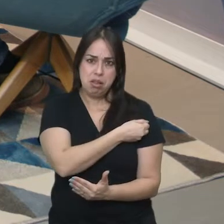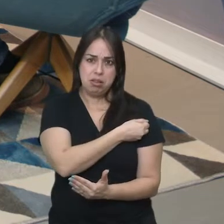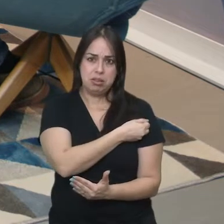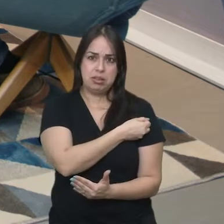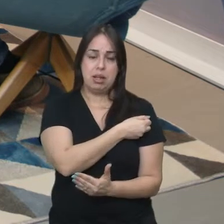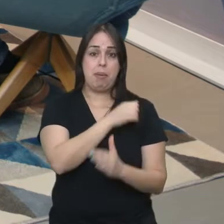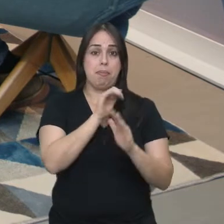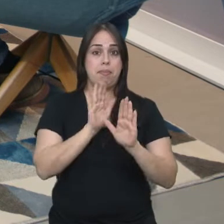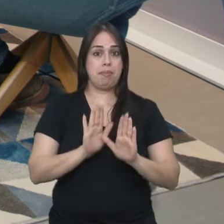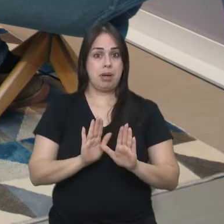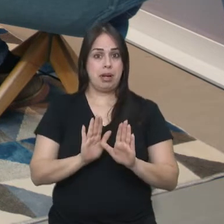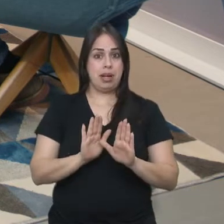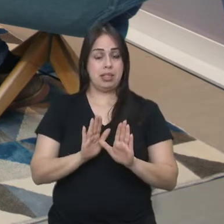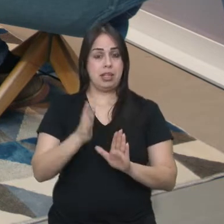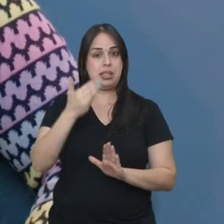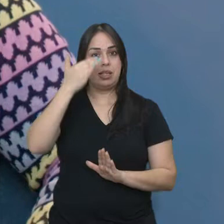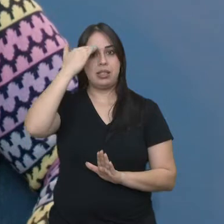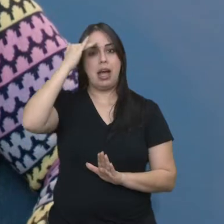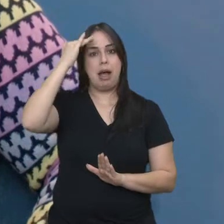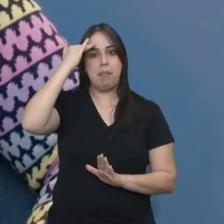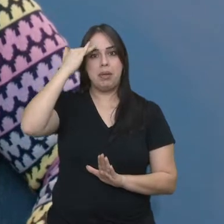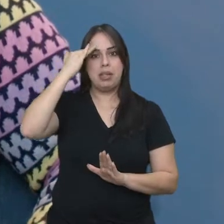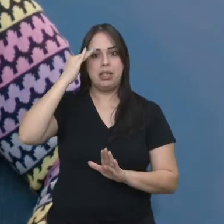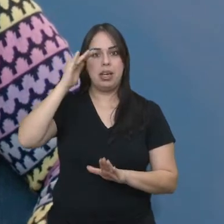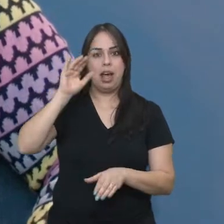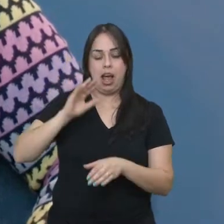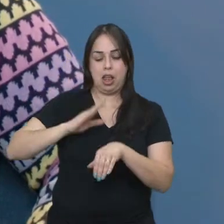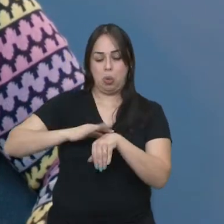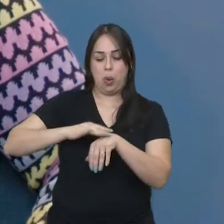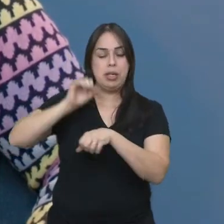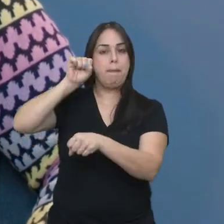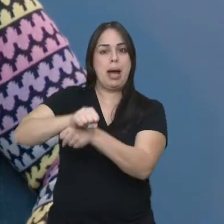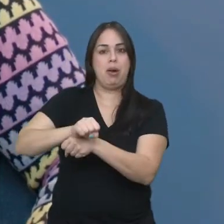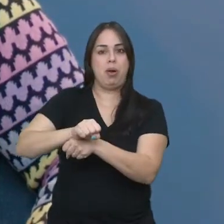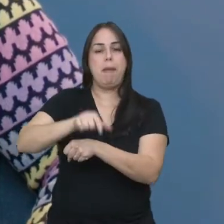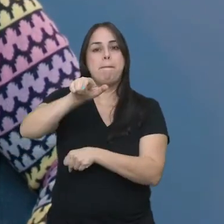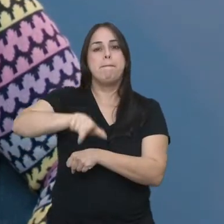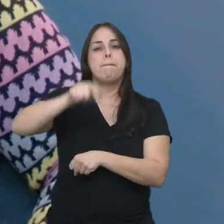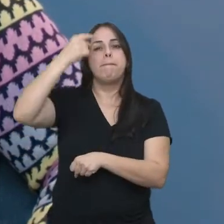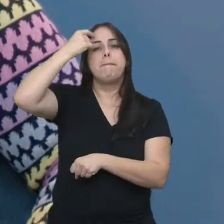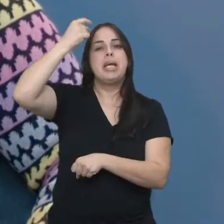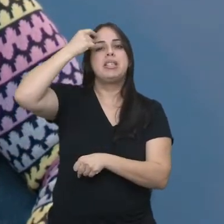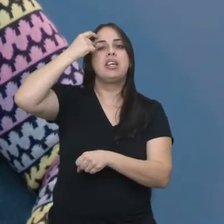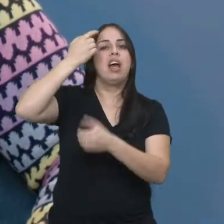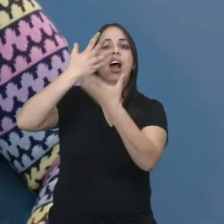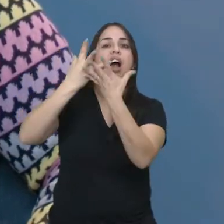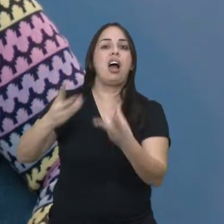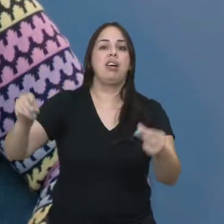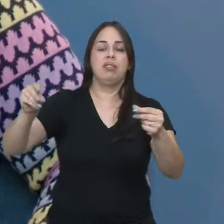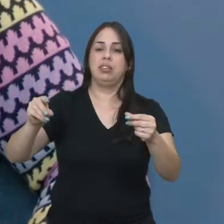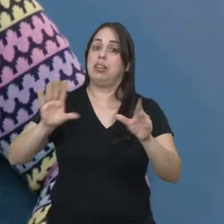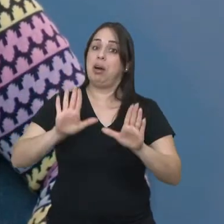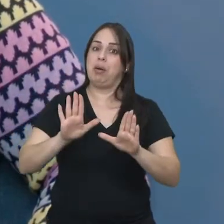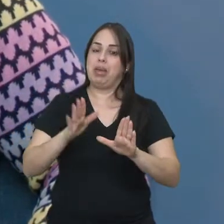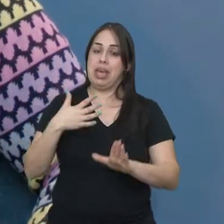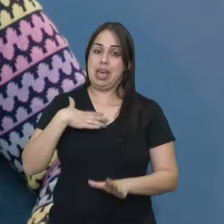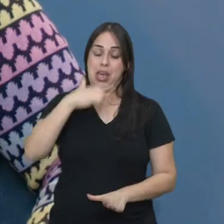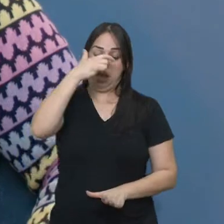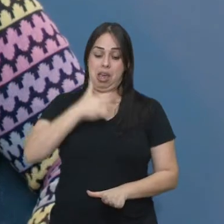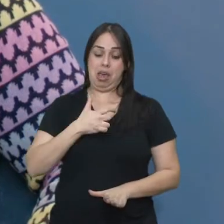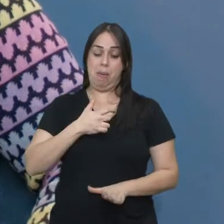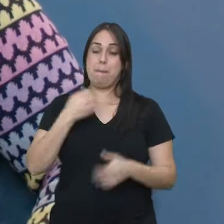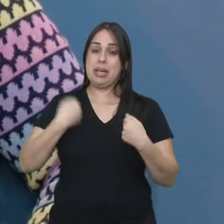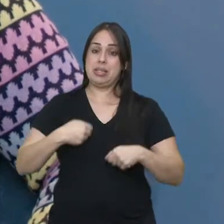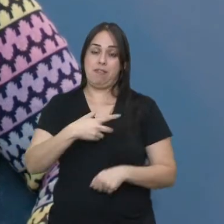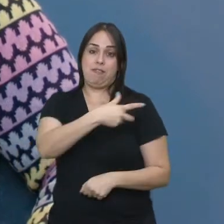você tem uma estabilidade da doença, a pessoa acha que não está livre. A gente só está livre se eu tiver minha cobertura vacinal e eu